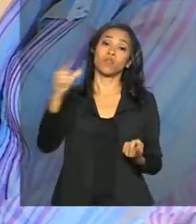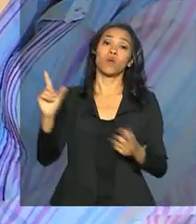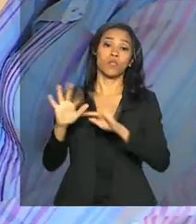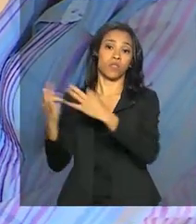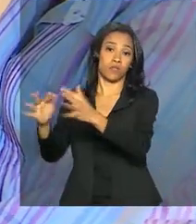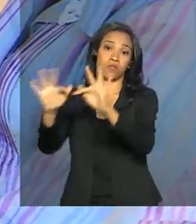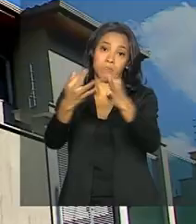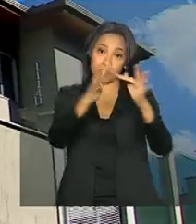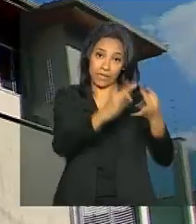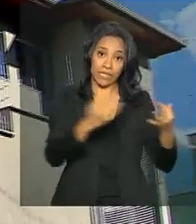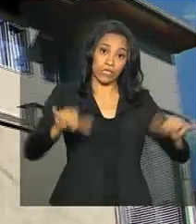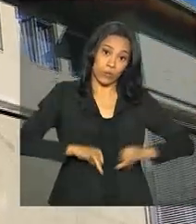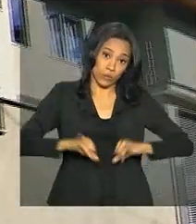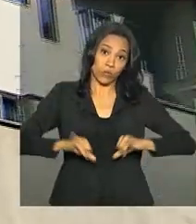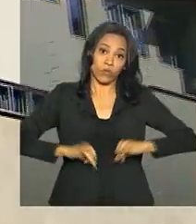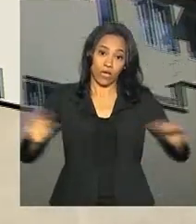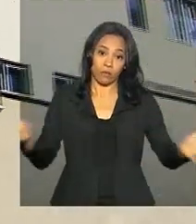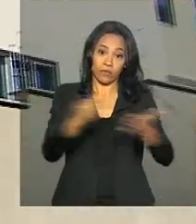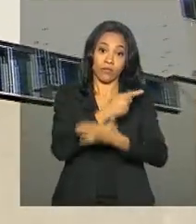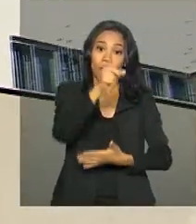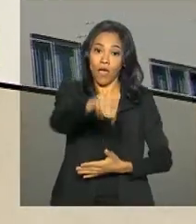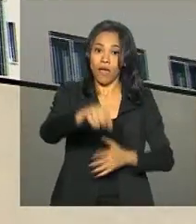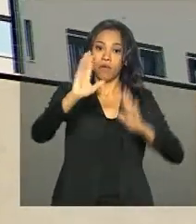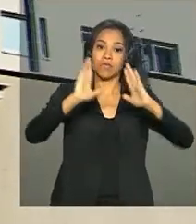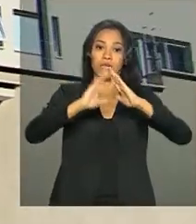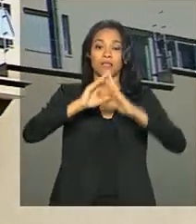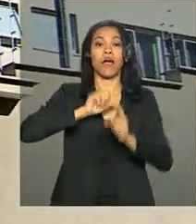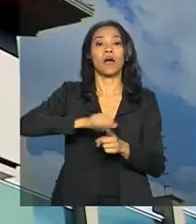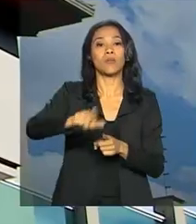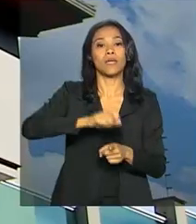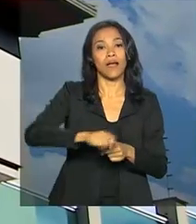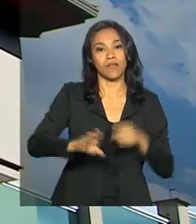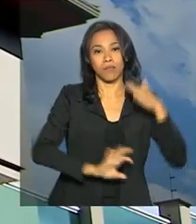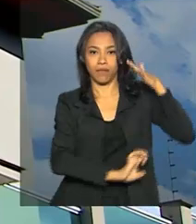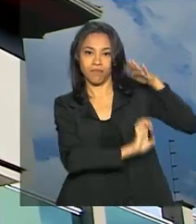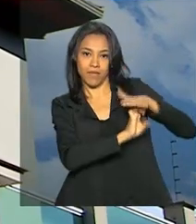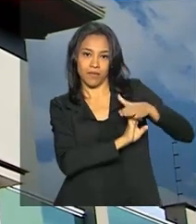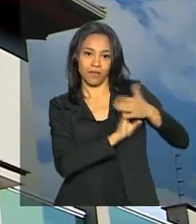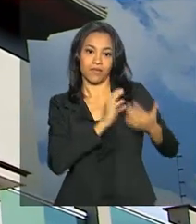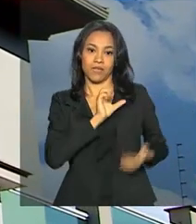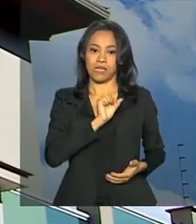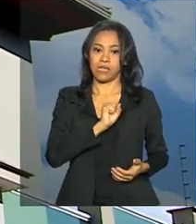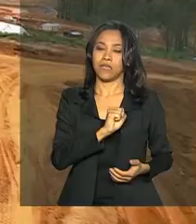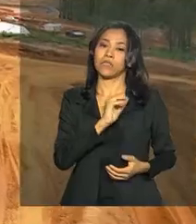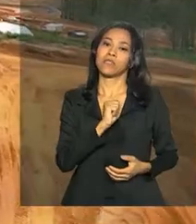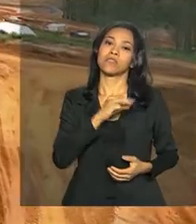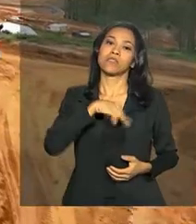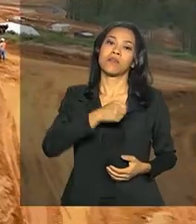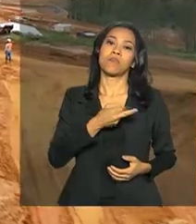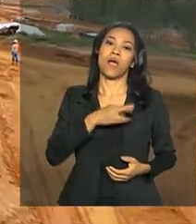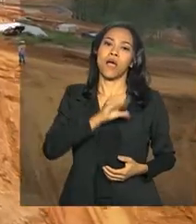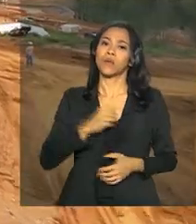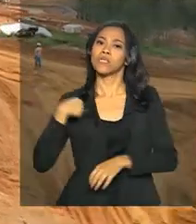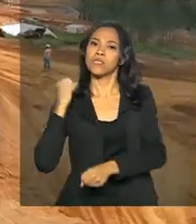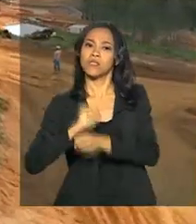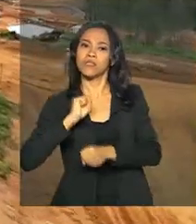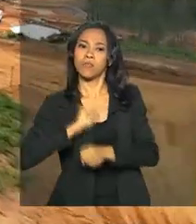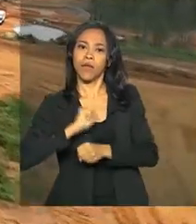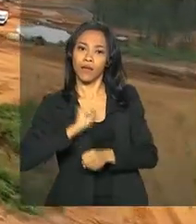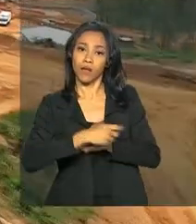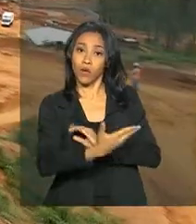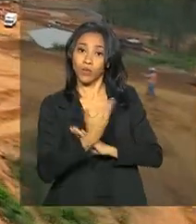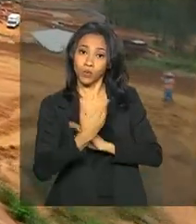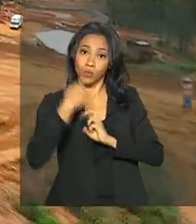rompimento da barragem vivem em moradias alugadas pela mineradora. Recebem um auxílio mensal e aguardam o reassentamento